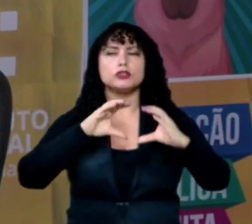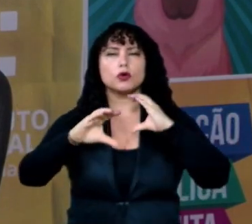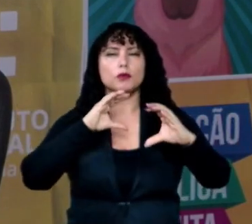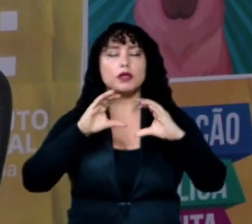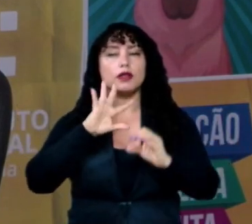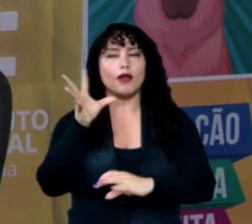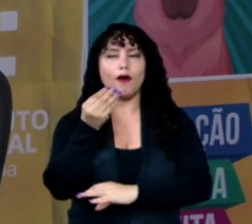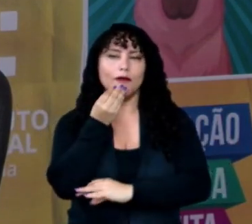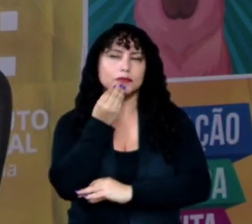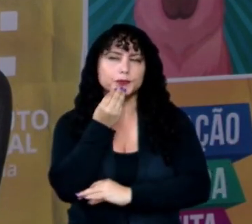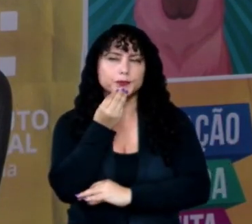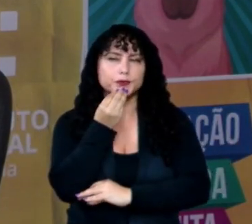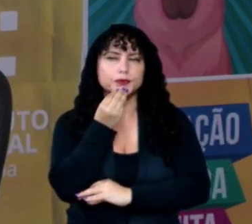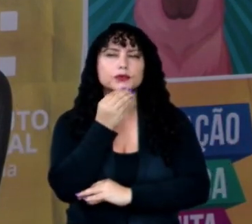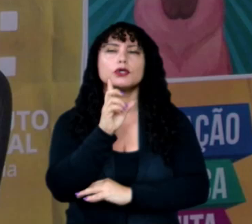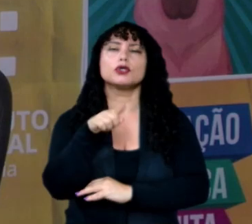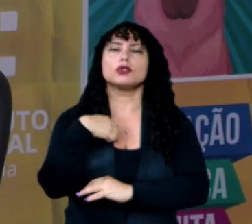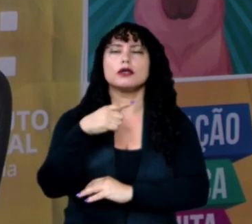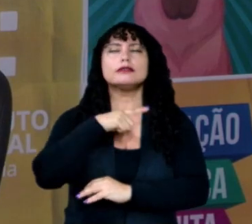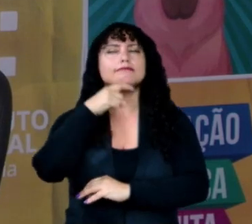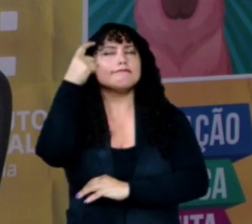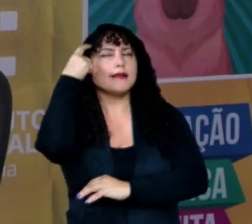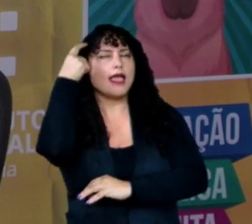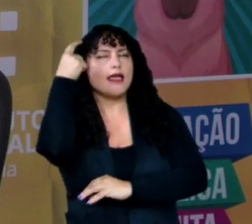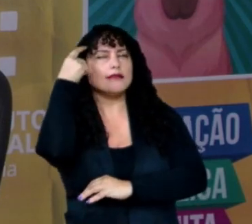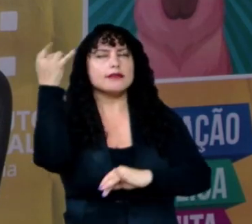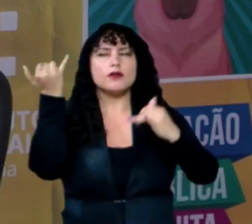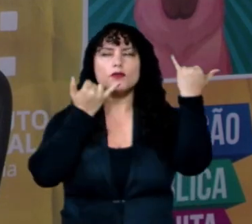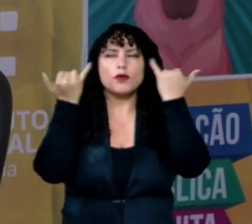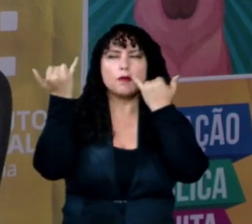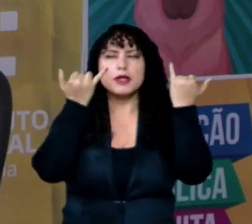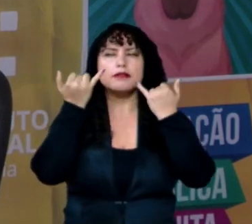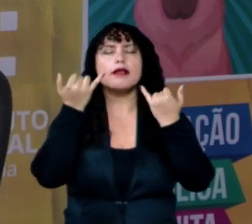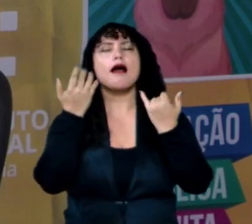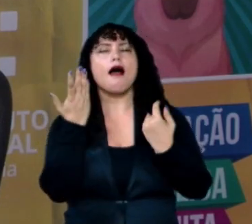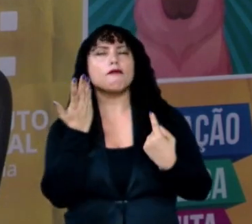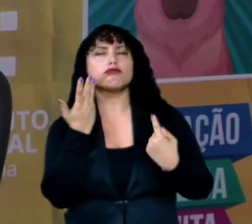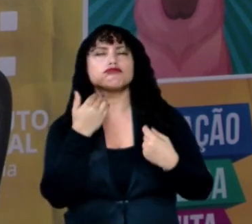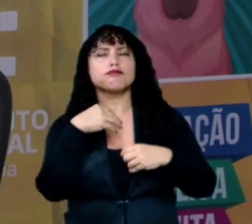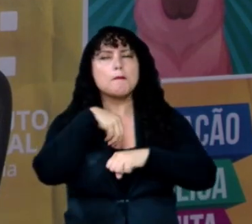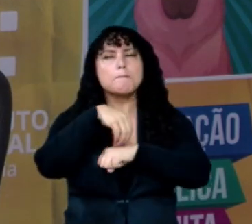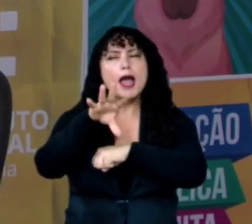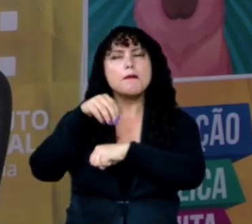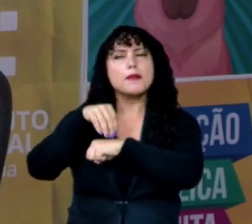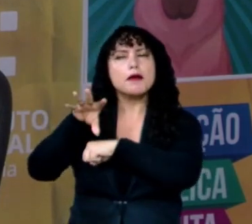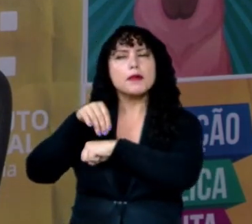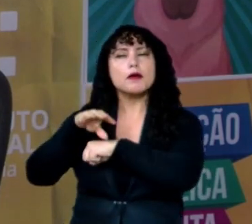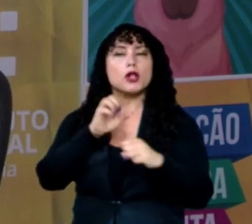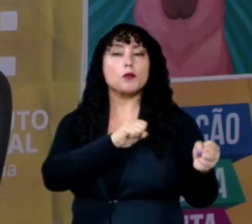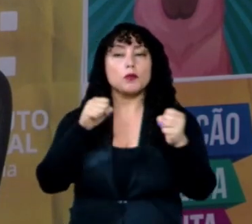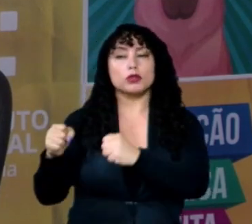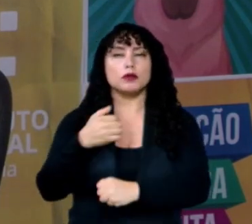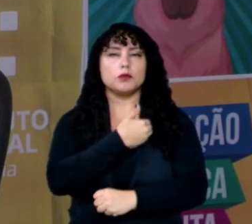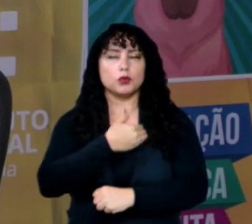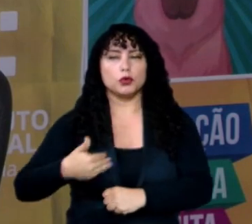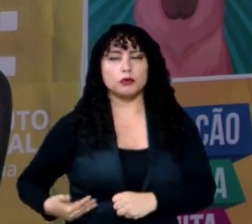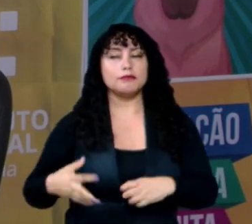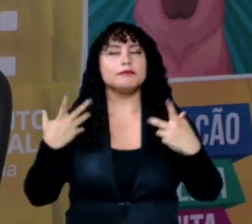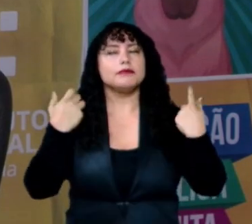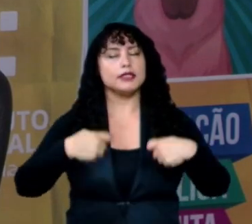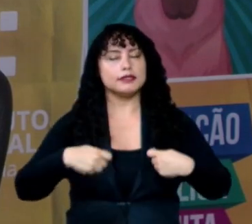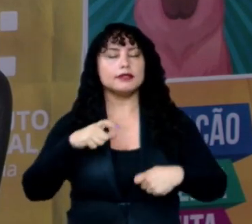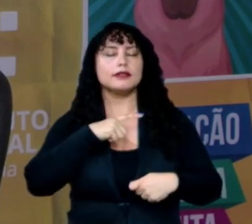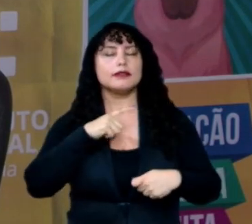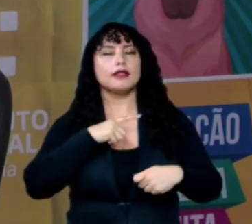E, obviamente, quando a gente pensa, né, numa informação a ser prestada, né, pelo poder público, é preciso que ela